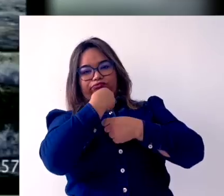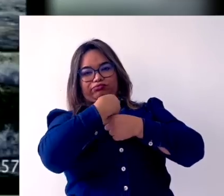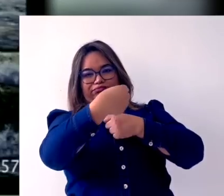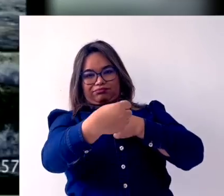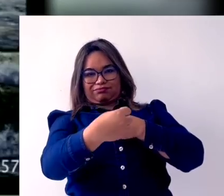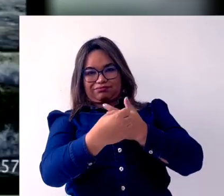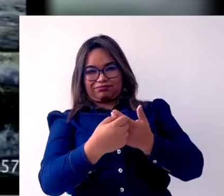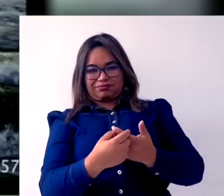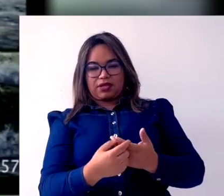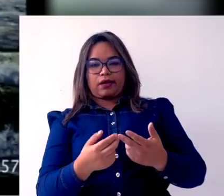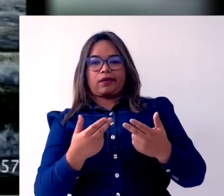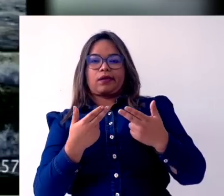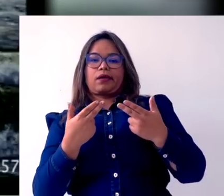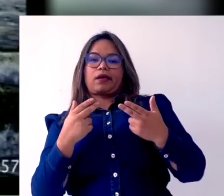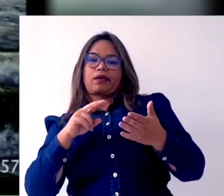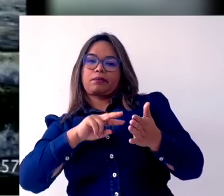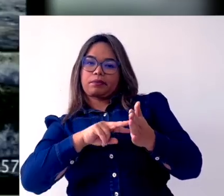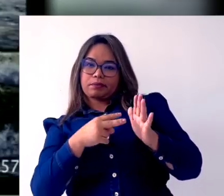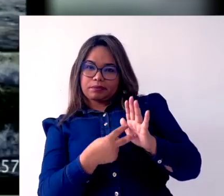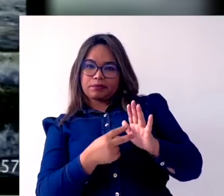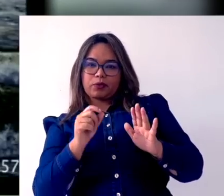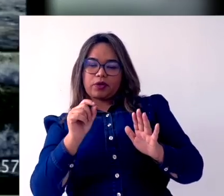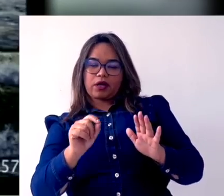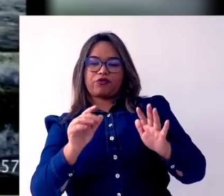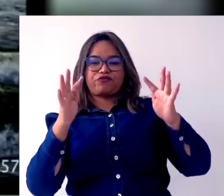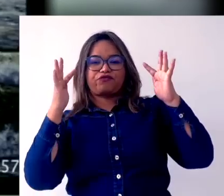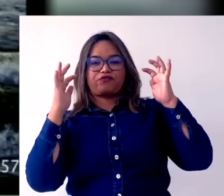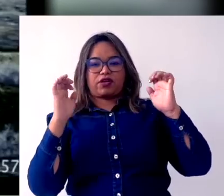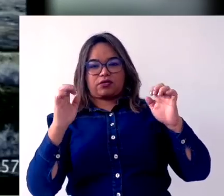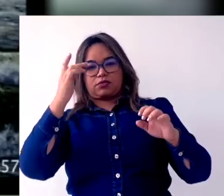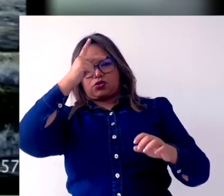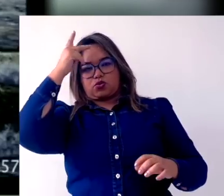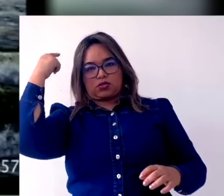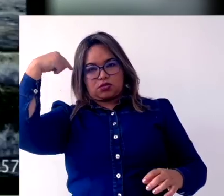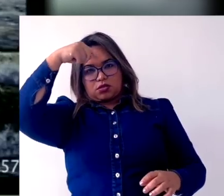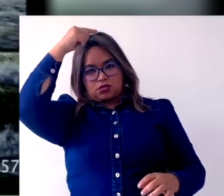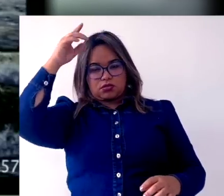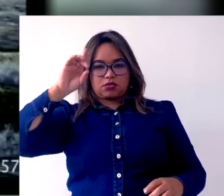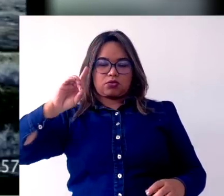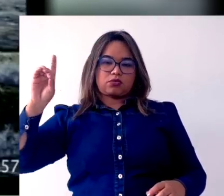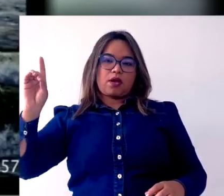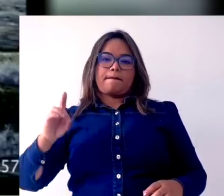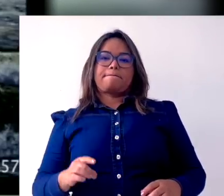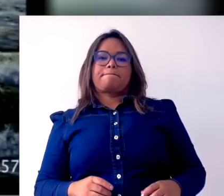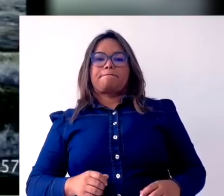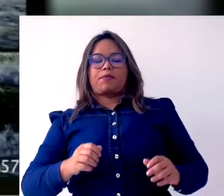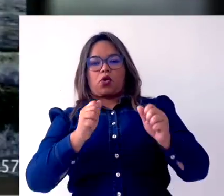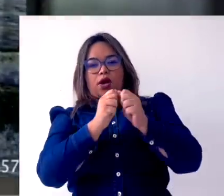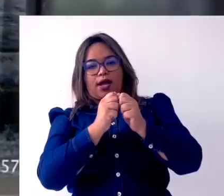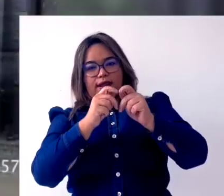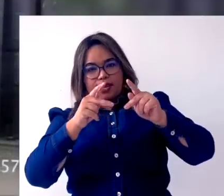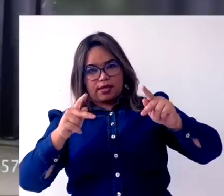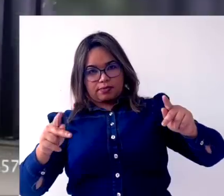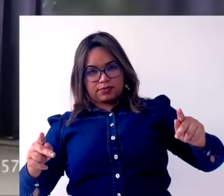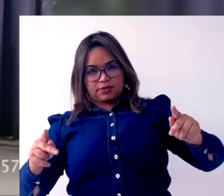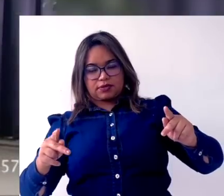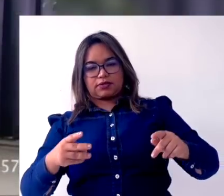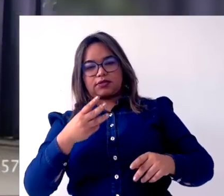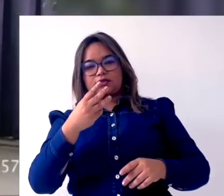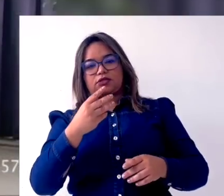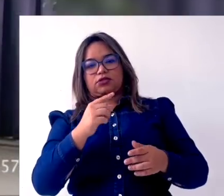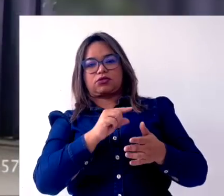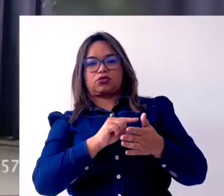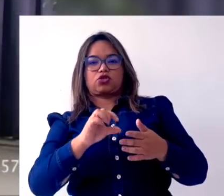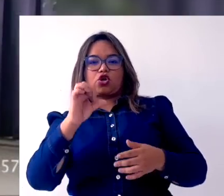Aqui está a paciência e a fé dos santos. Apocalipse 13, 9 a 10. Agora, Daniel faz um